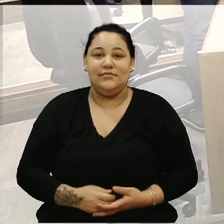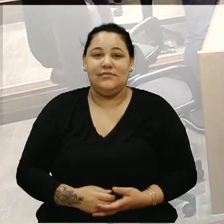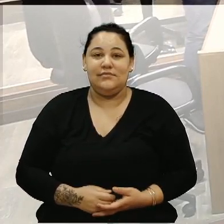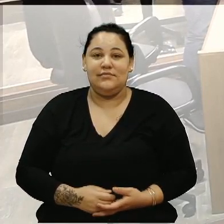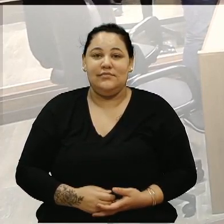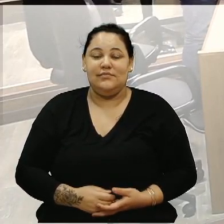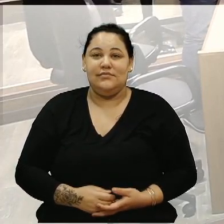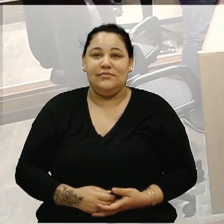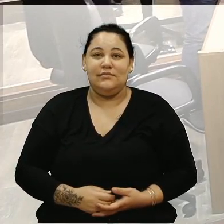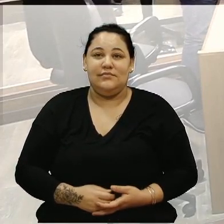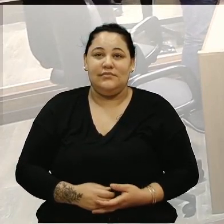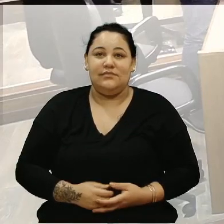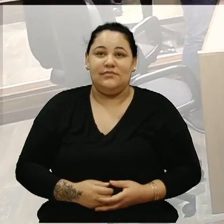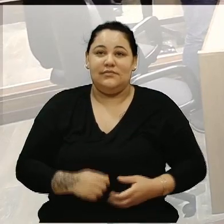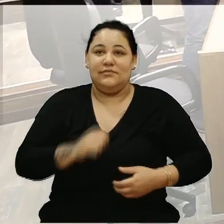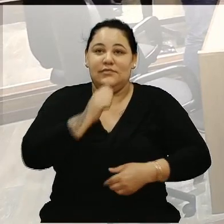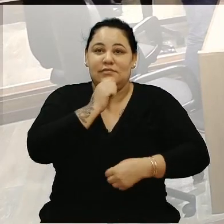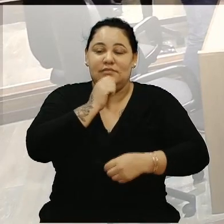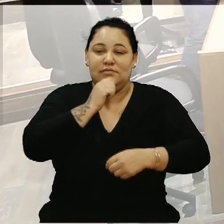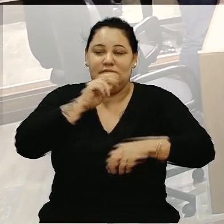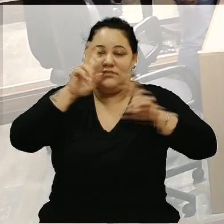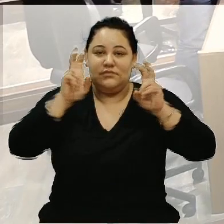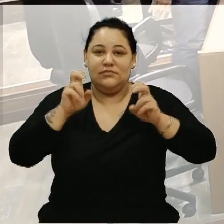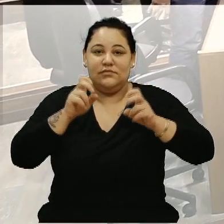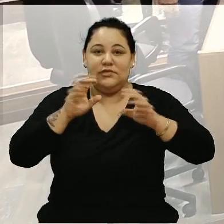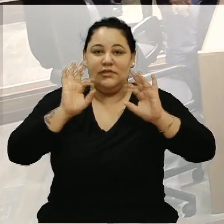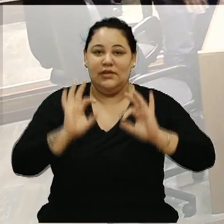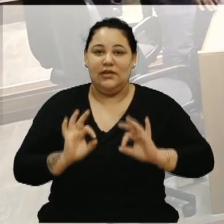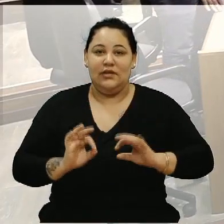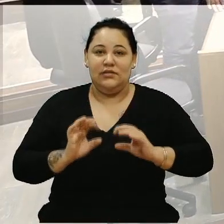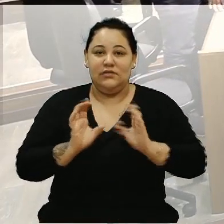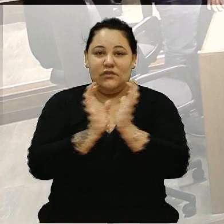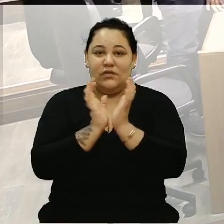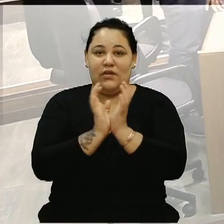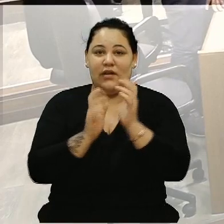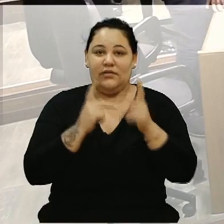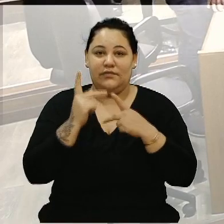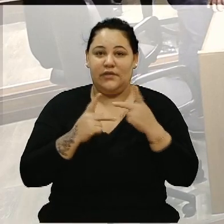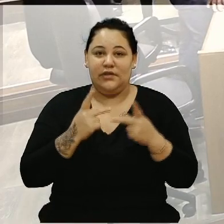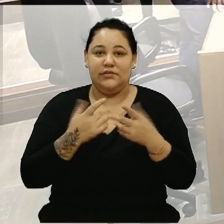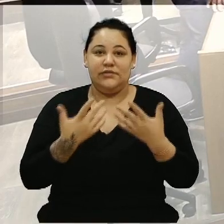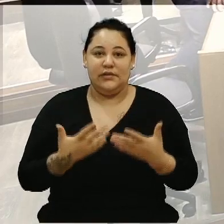Ainda sobre essas questões que os colegas estão falando, né?